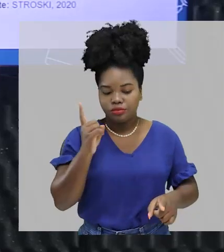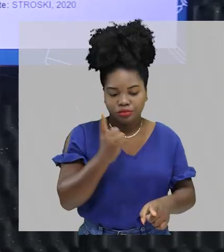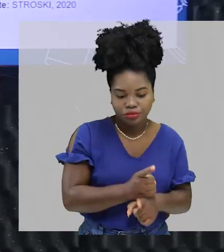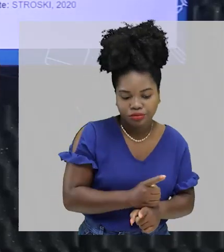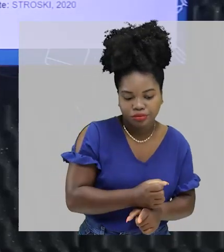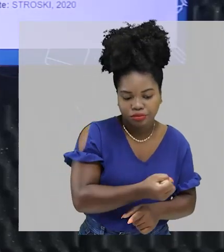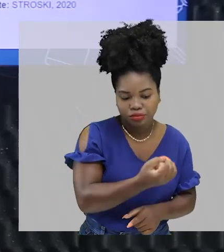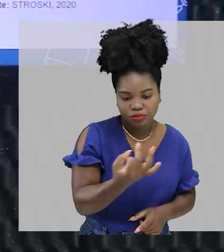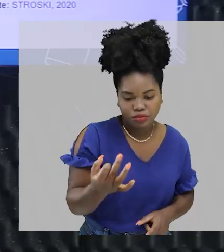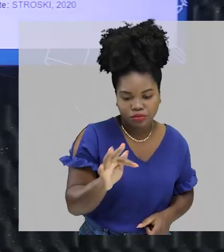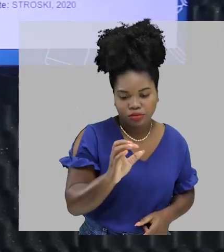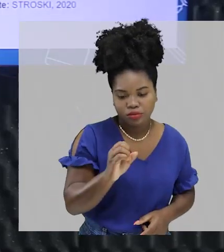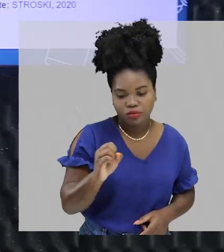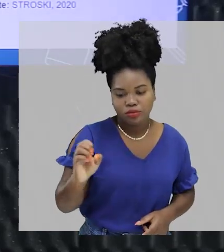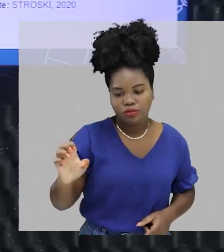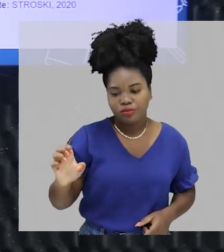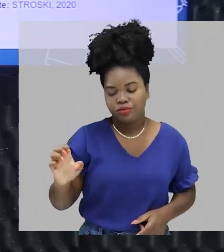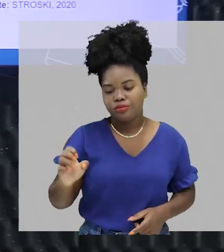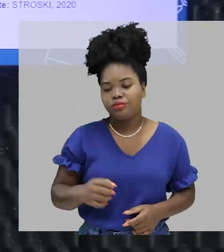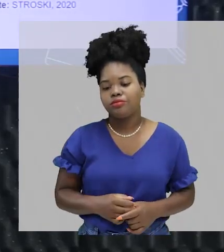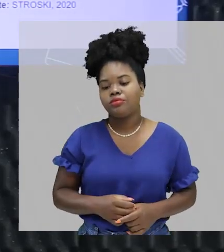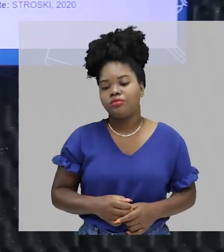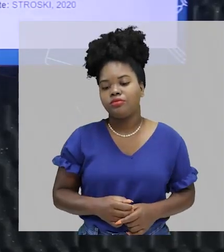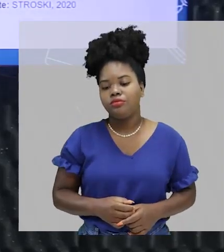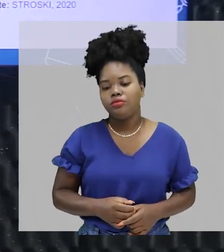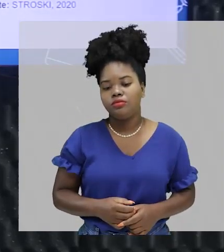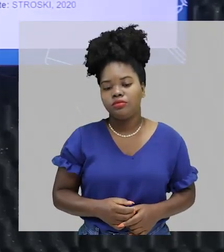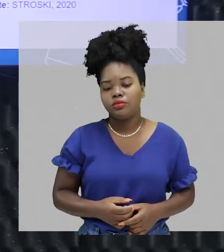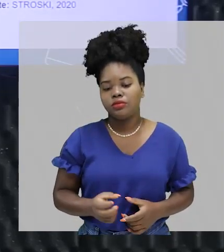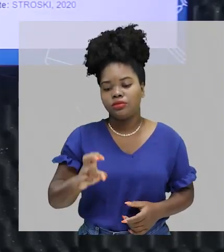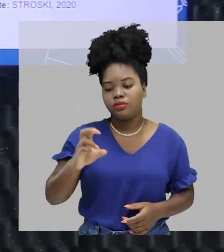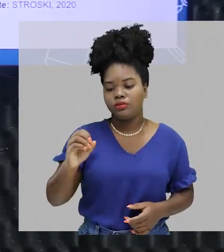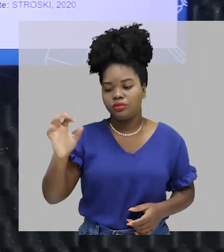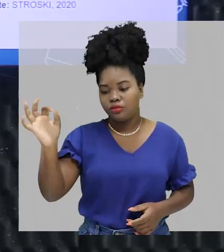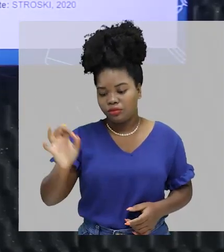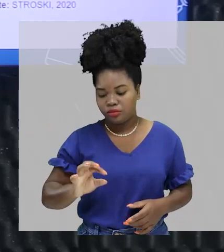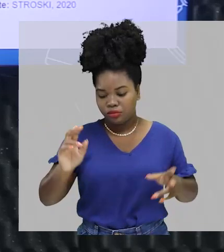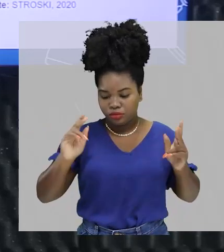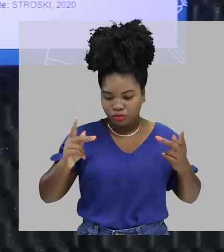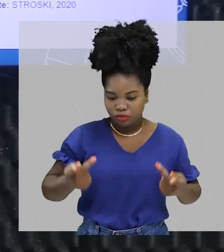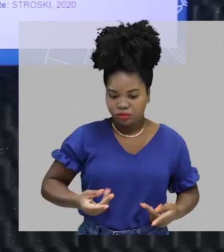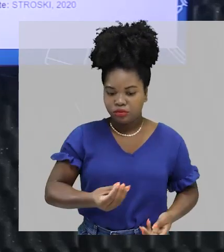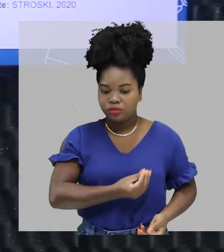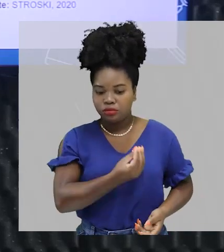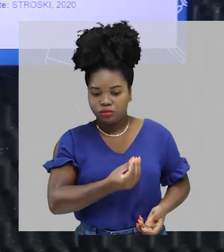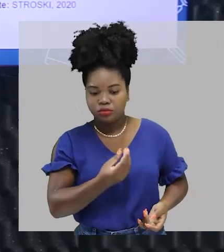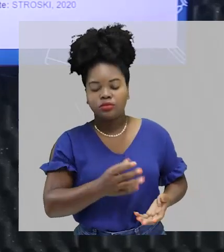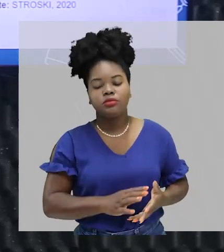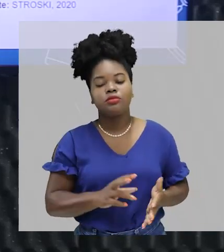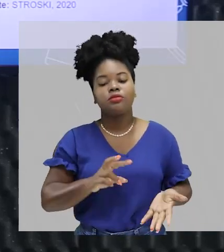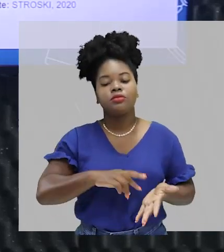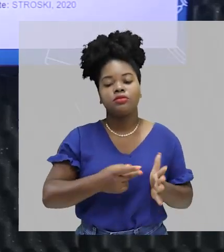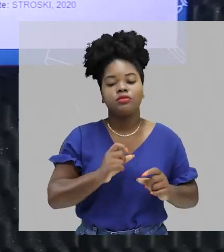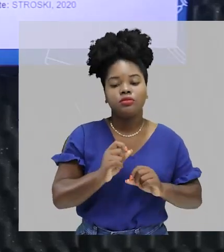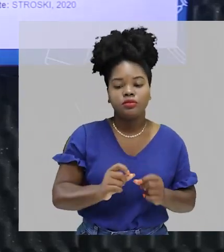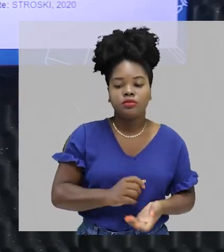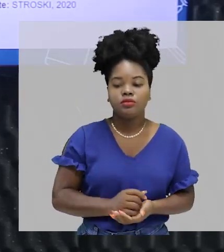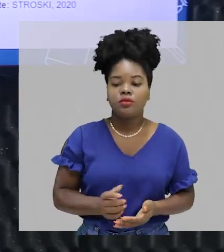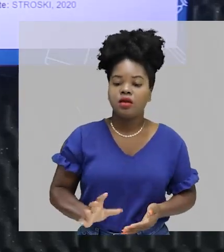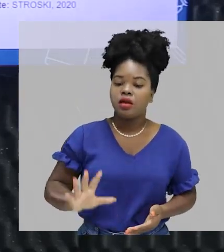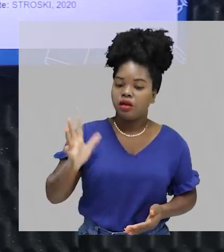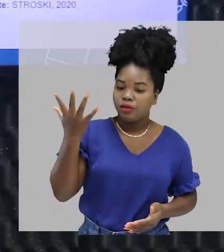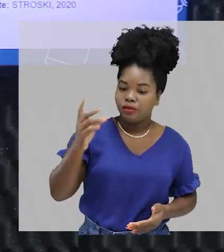naquele fóssil equivalente a 50% de um ser humano vivo, então isso quer dizer que aconteceu